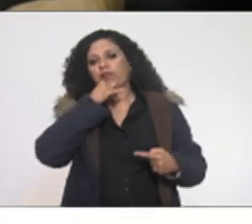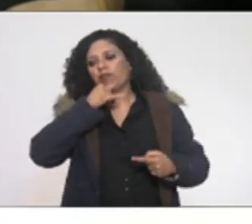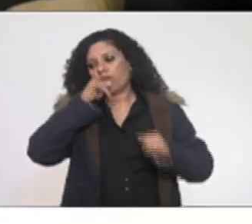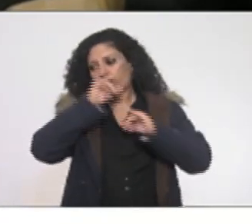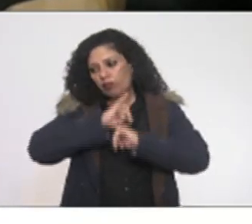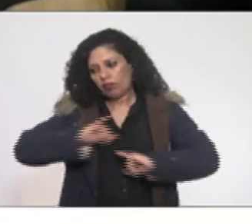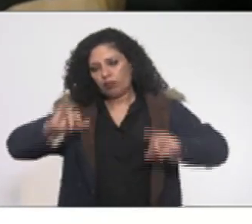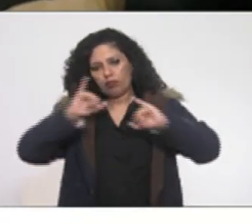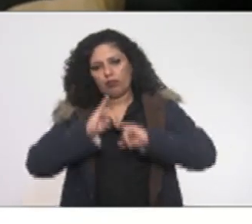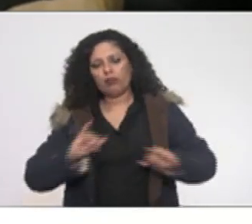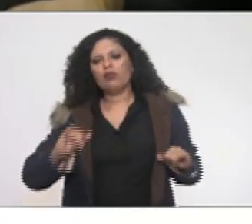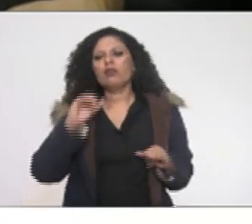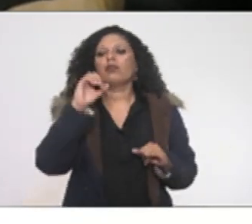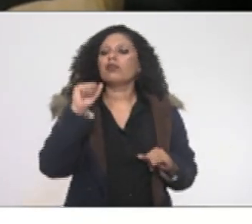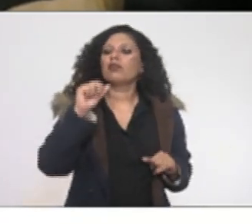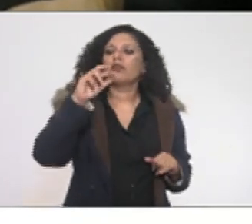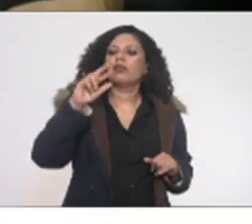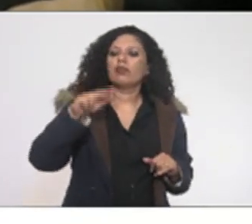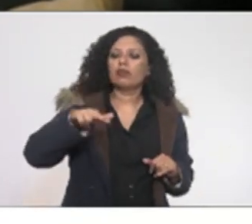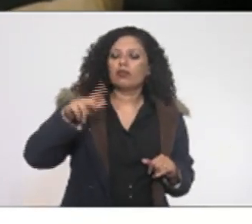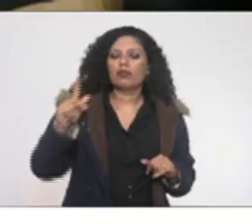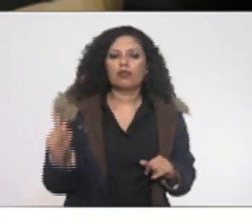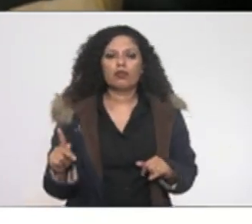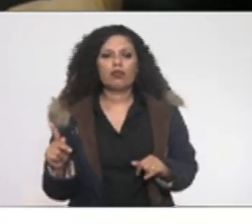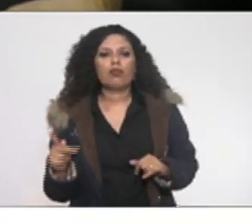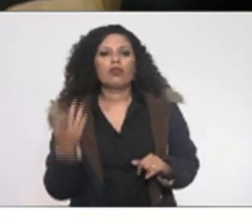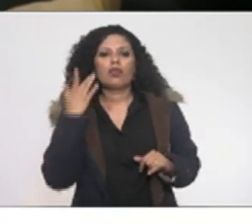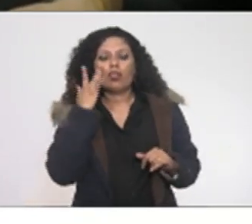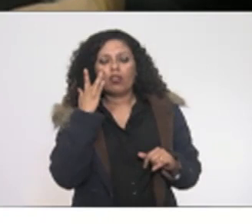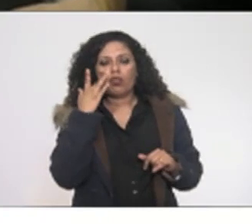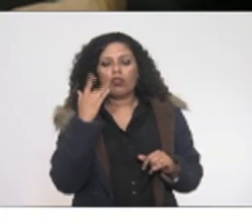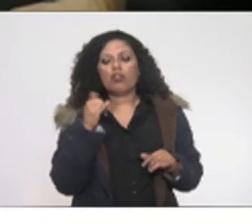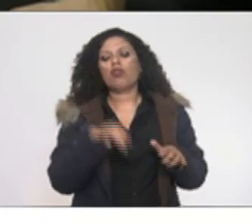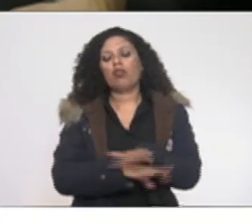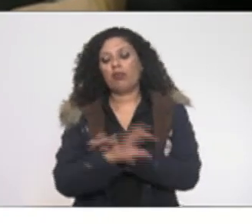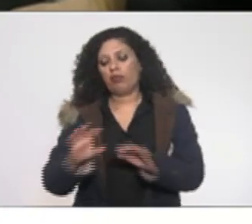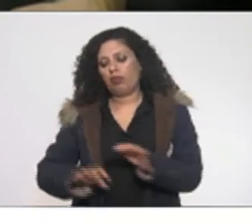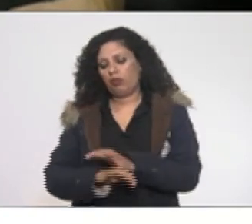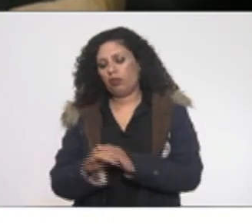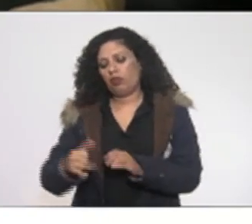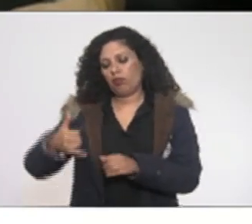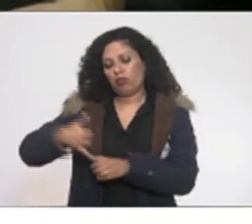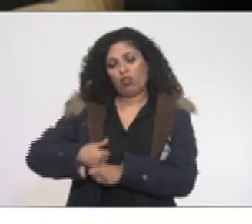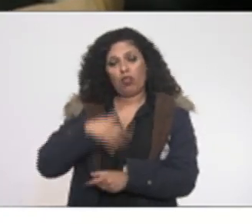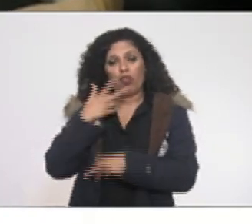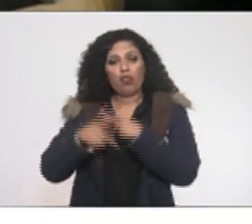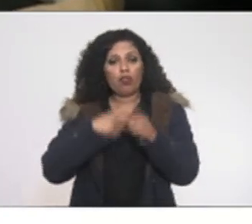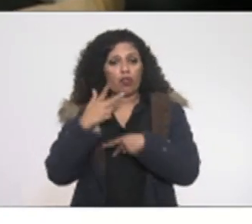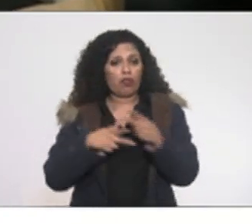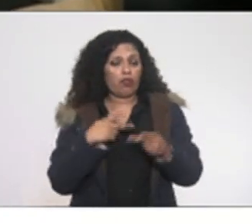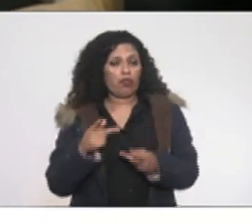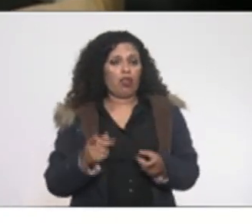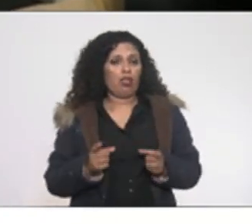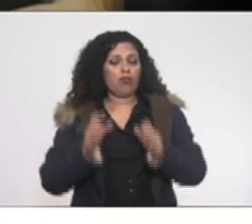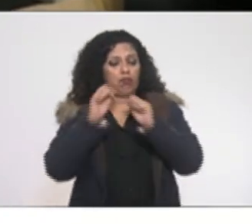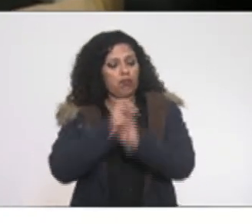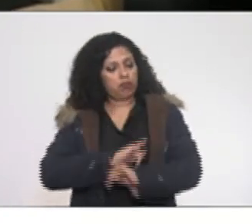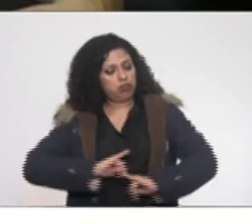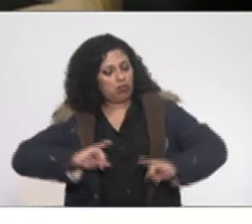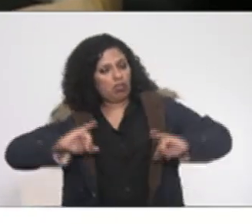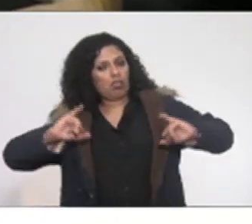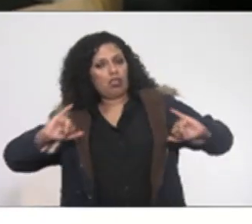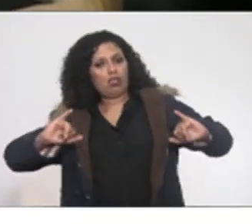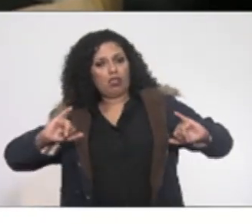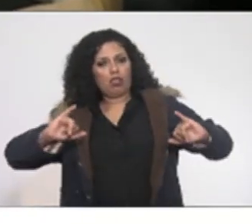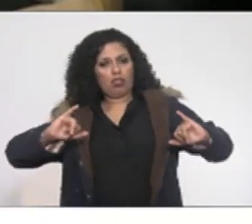esforço grande da ANP e do governo federal, hoje a Petrobras divulga o preço dela em 30... Antigamente, ela divulgava um negócio